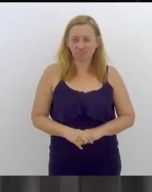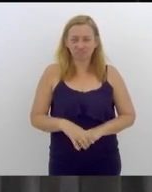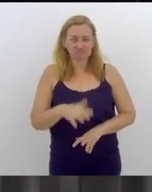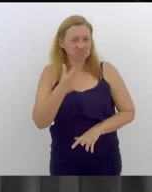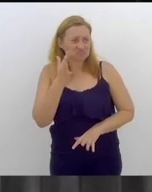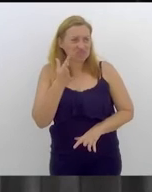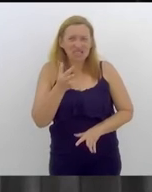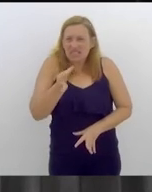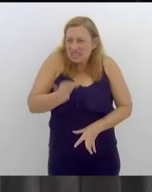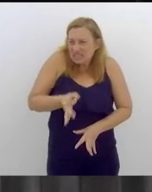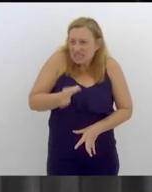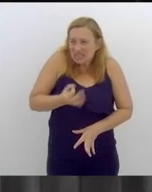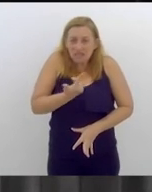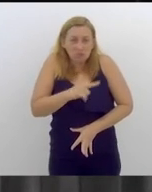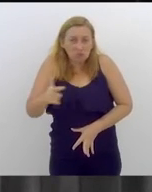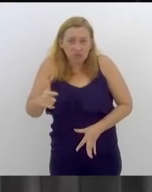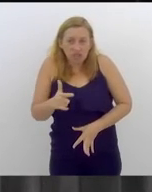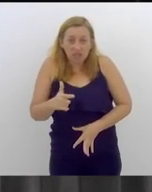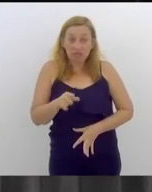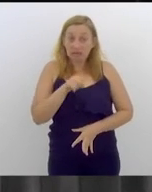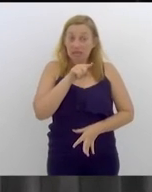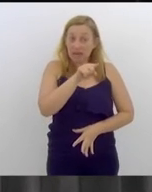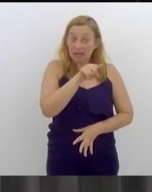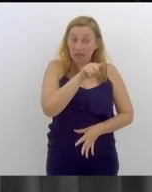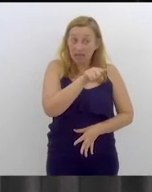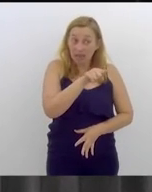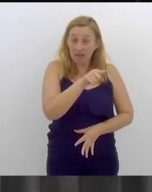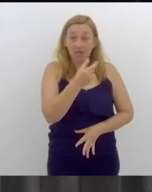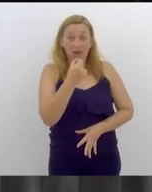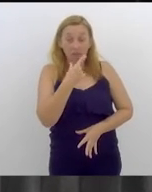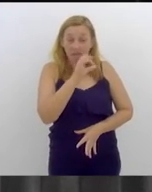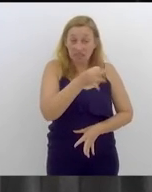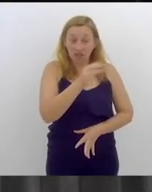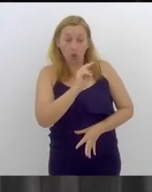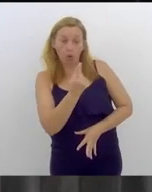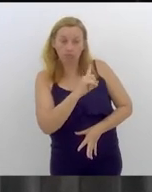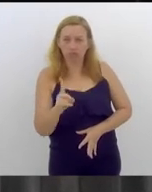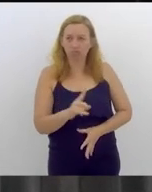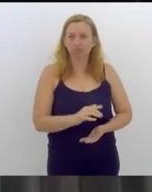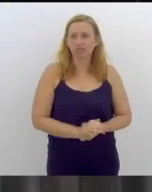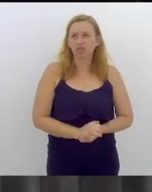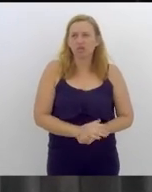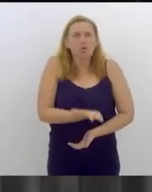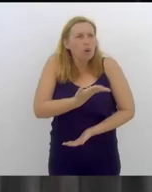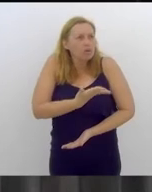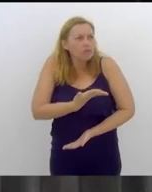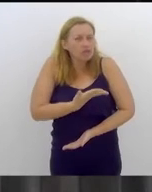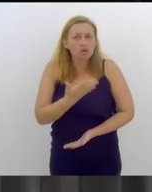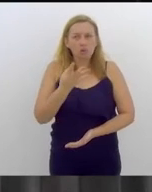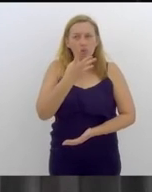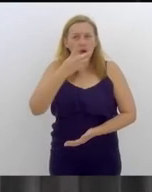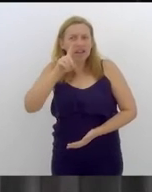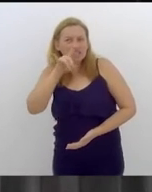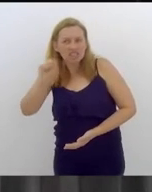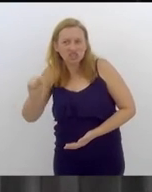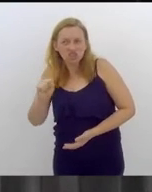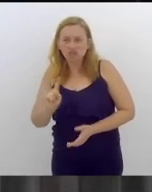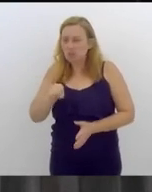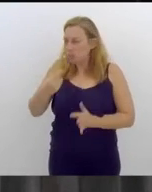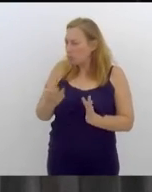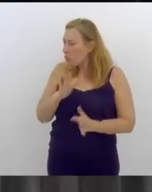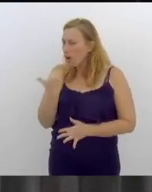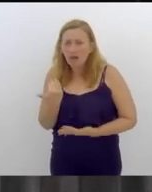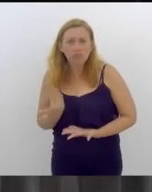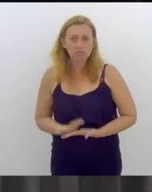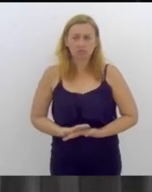certeza de que aquela intubação vai dar certo ou não eu tive um colega com 40 dias entubado no final vou eu